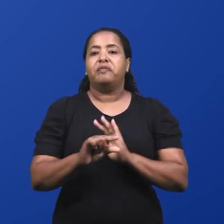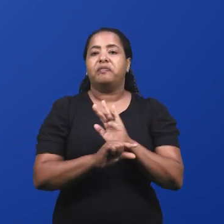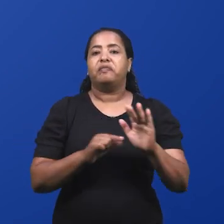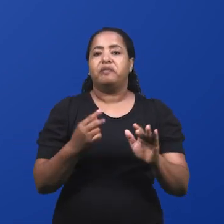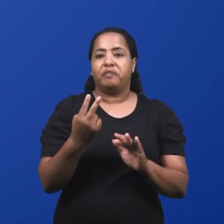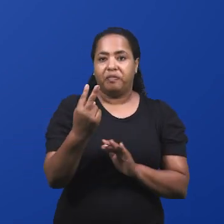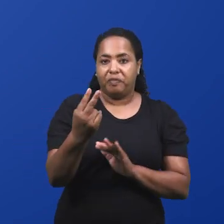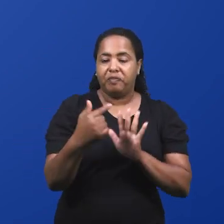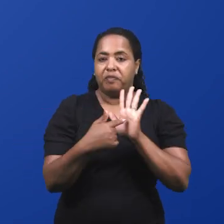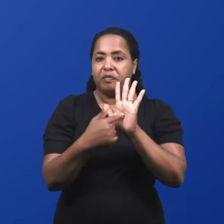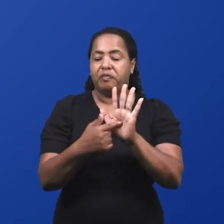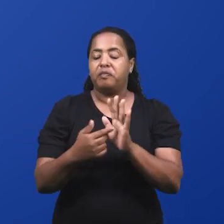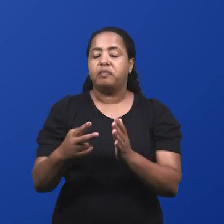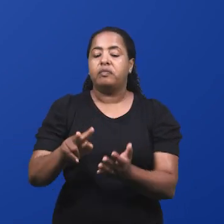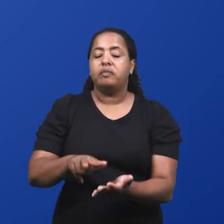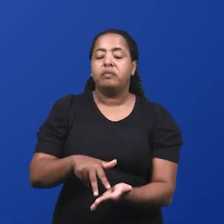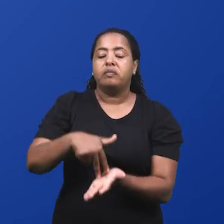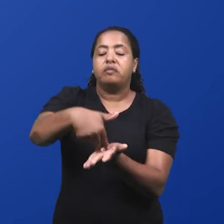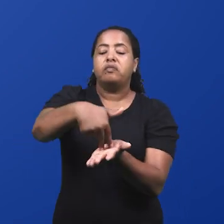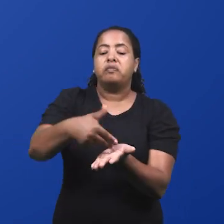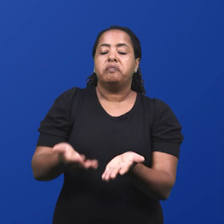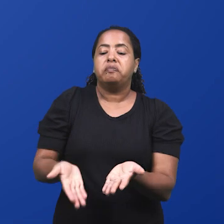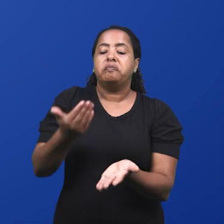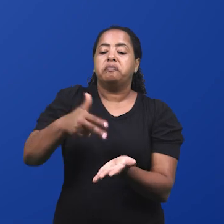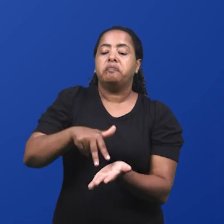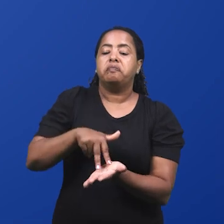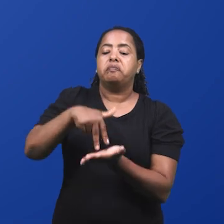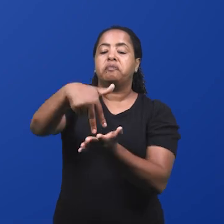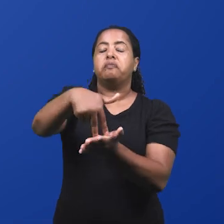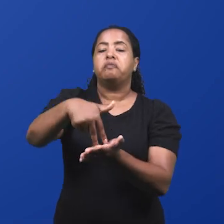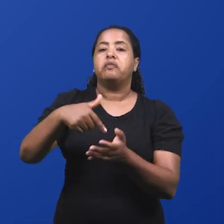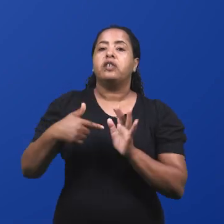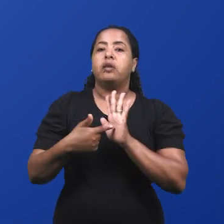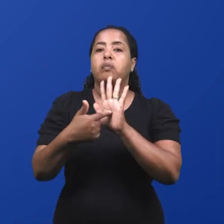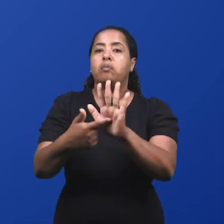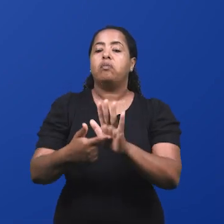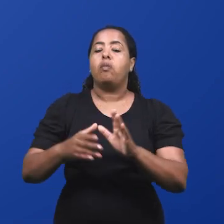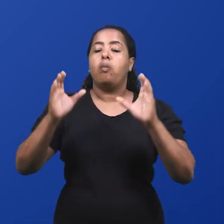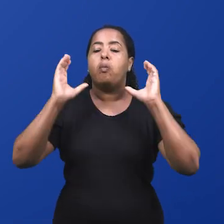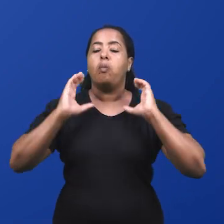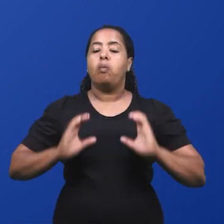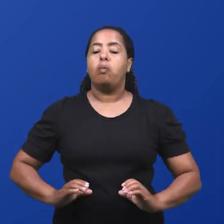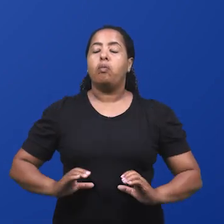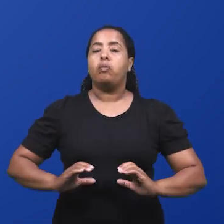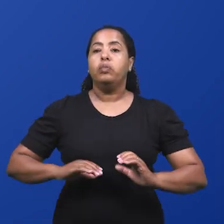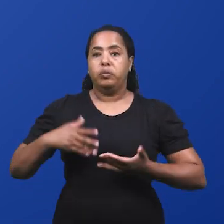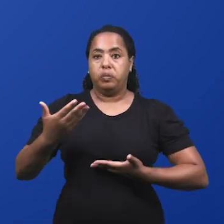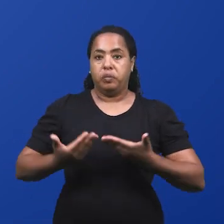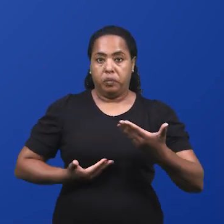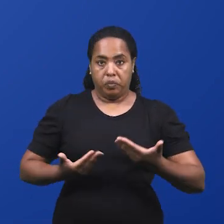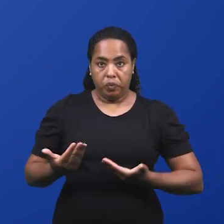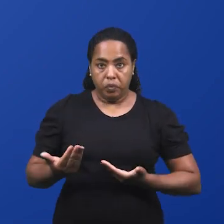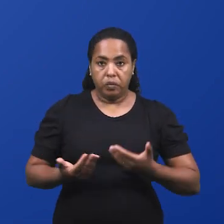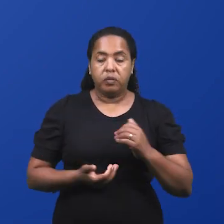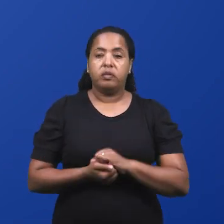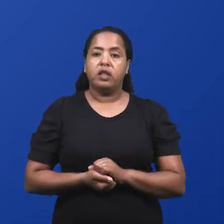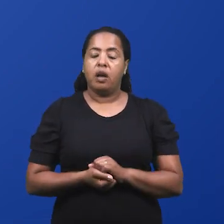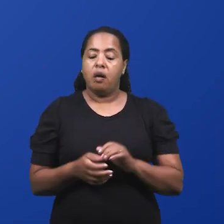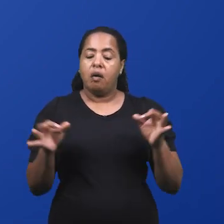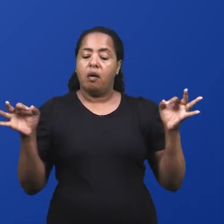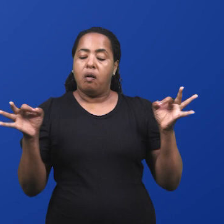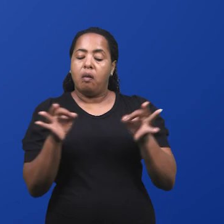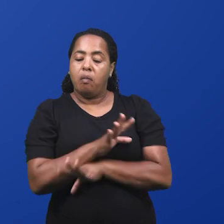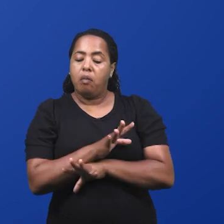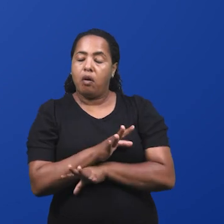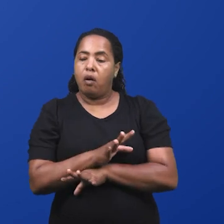nos nossos dias. Primeiramente no versículo 2, onde diz levanta-te. O levanta-te representa a postura